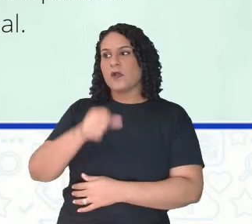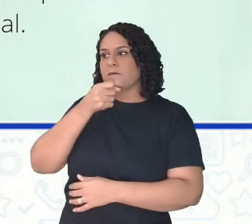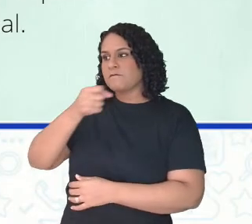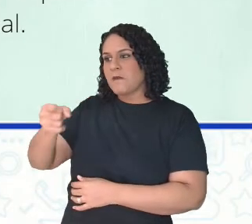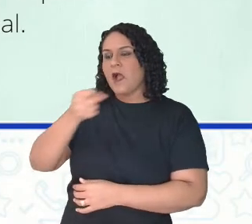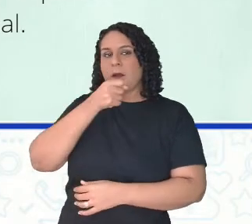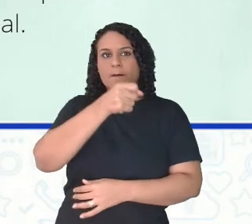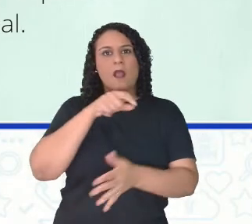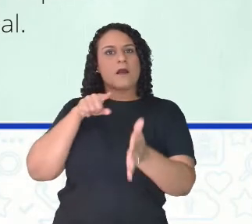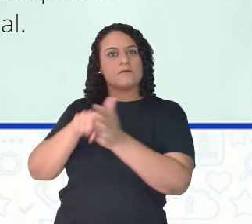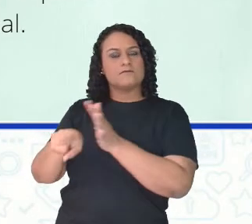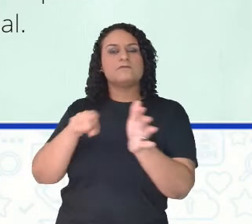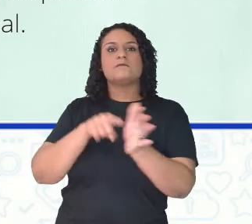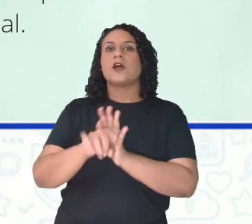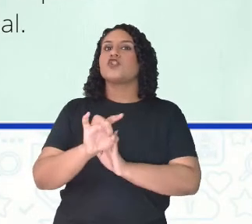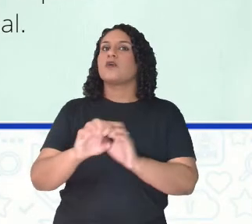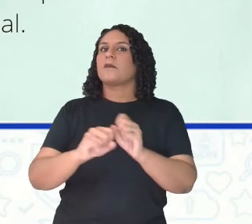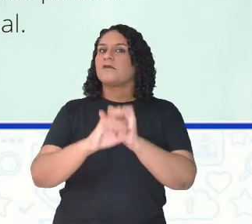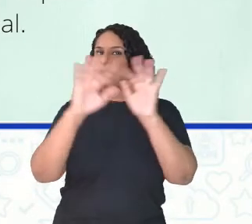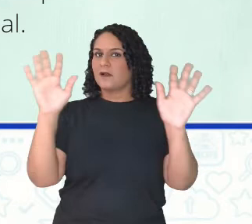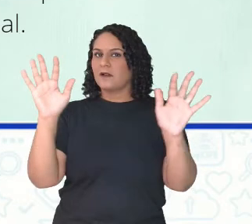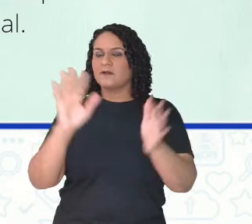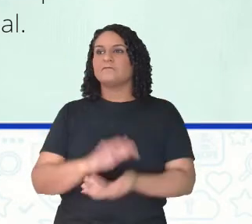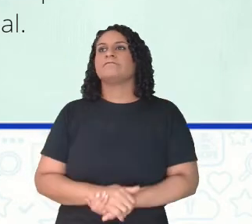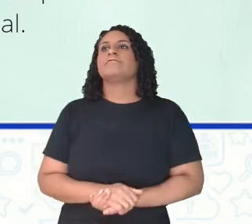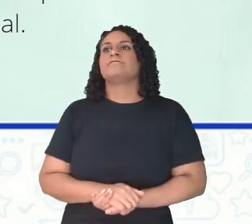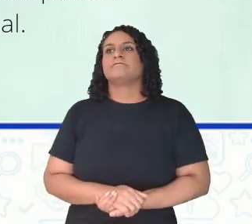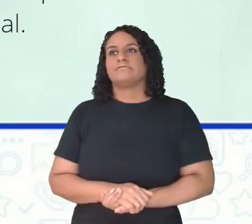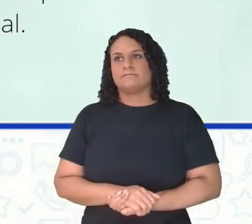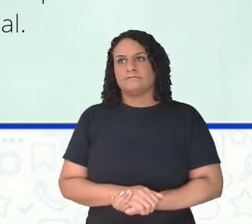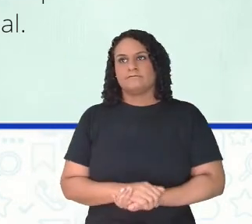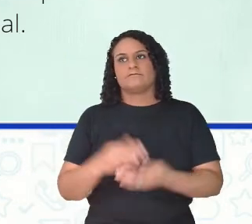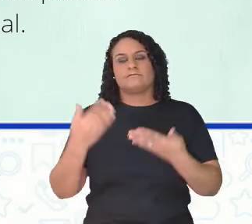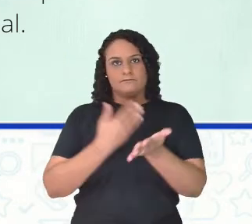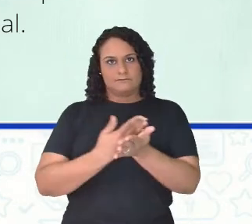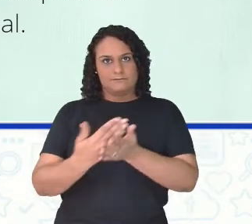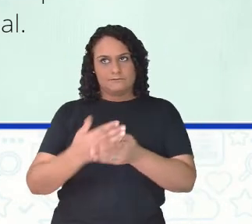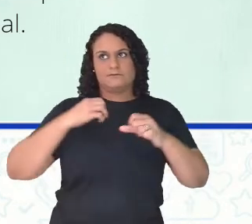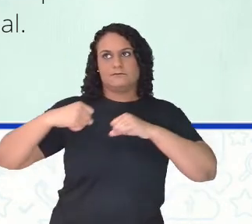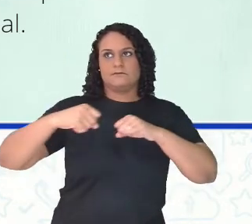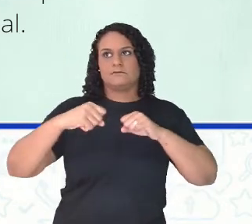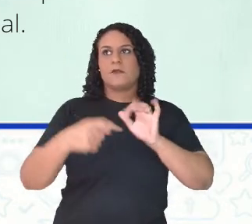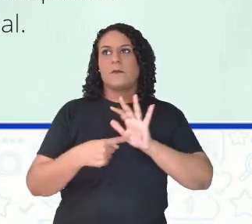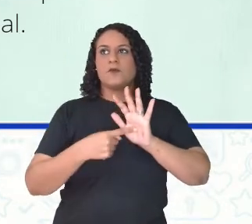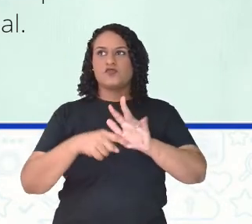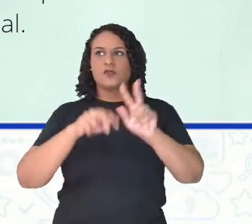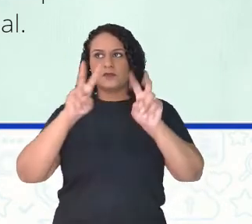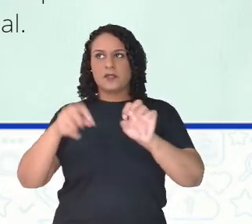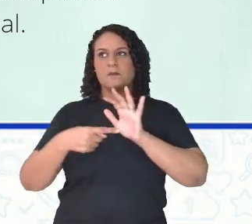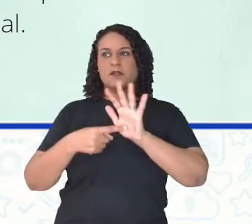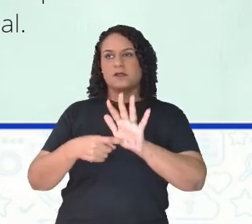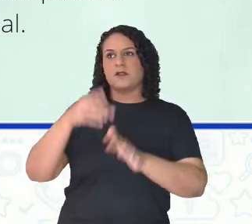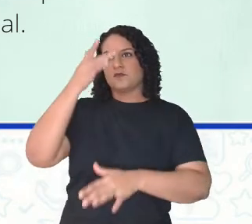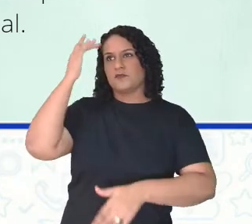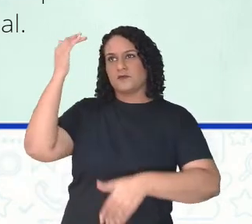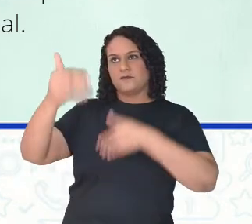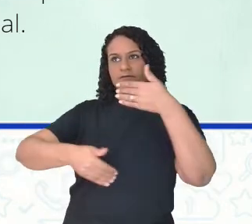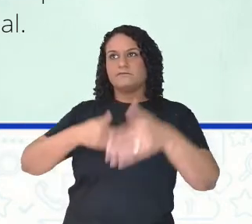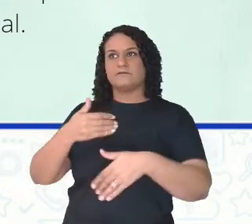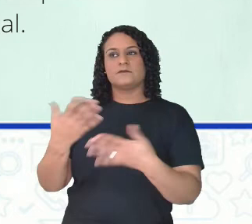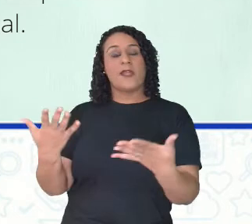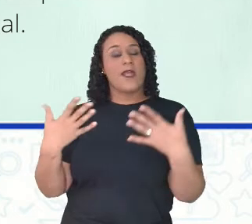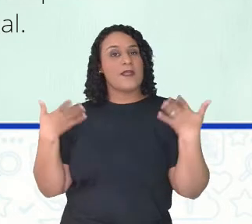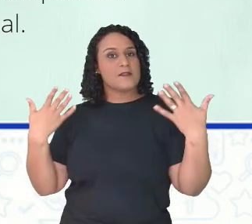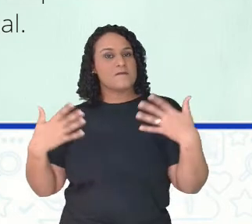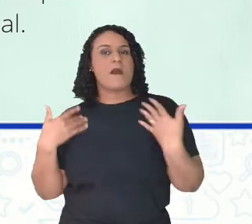como eu falei para vocês, só para deixar bem claro. Abrir a sessão, introduzir o tema, apresentar os participantes, animar o debate com